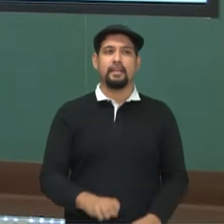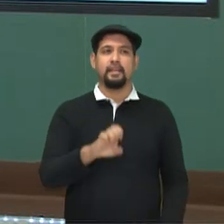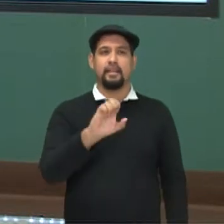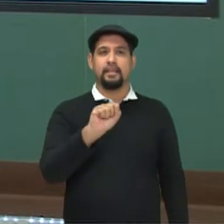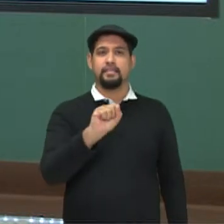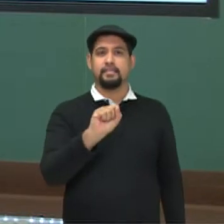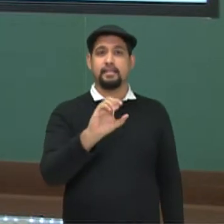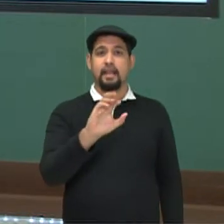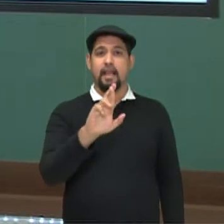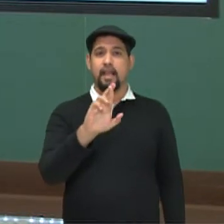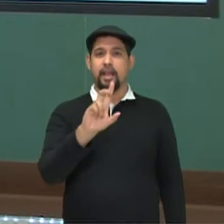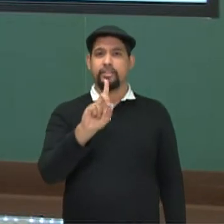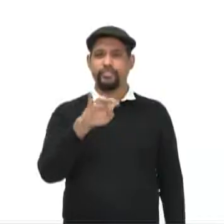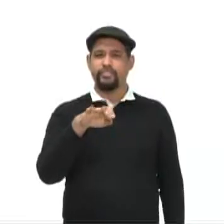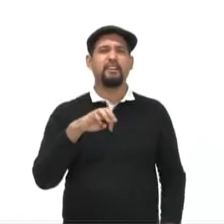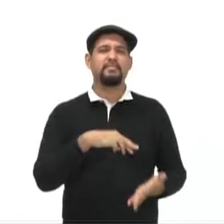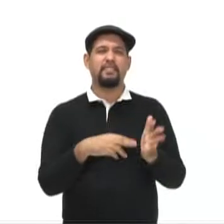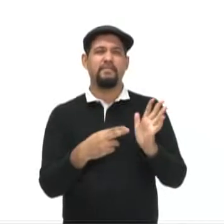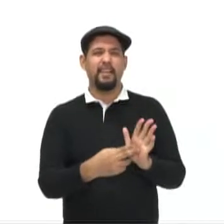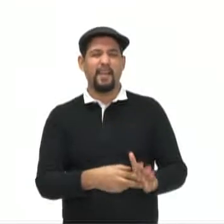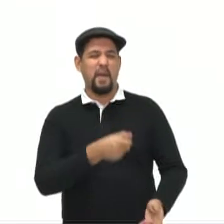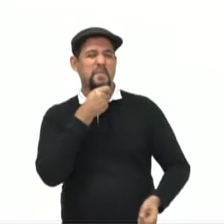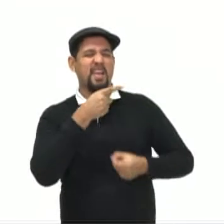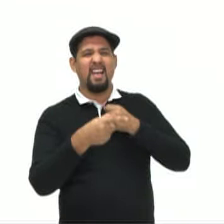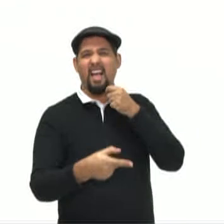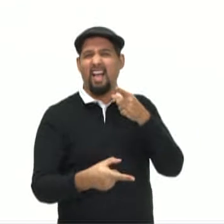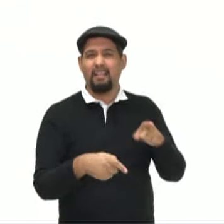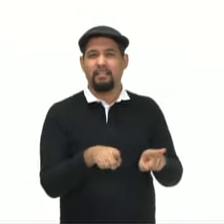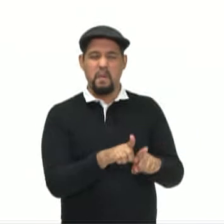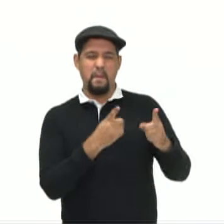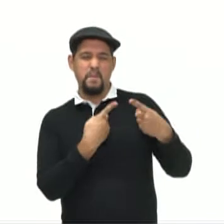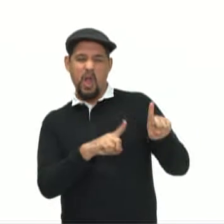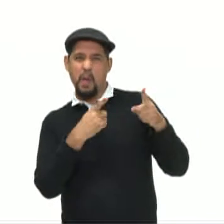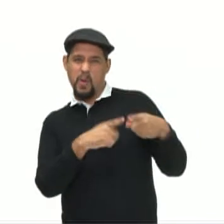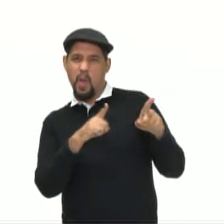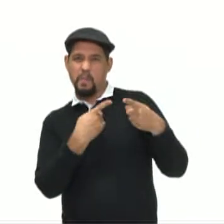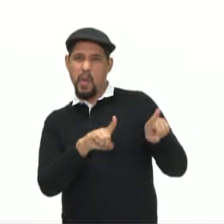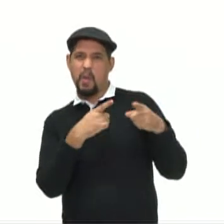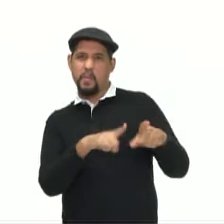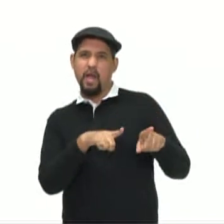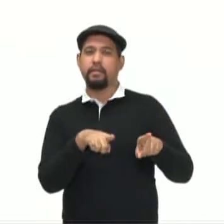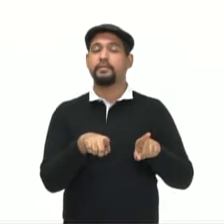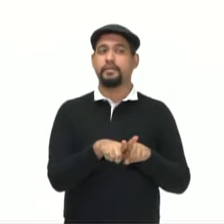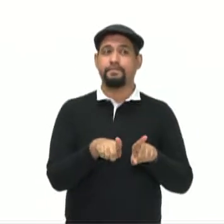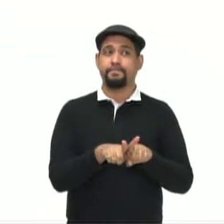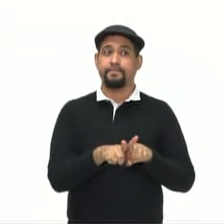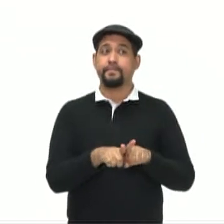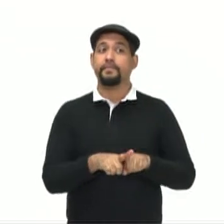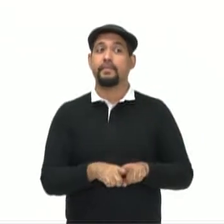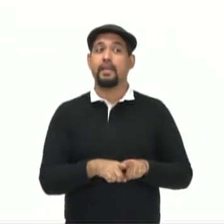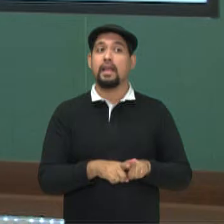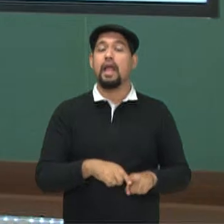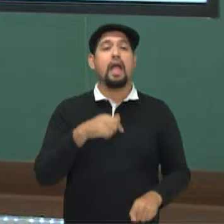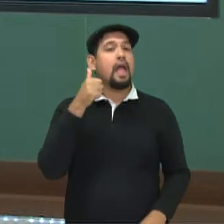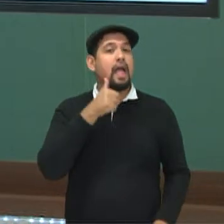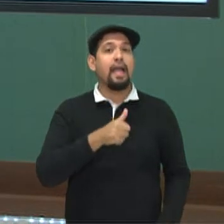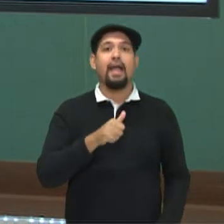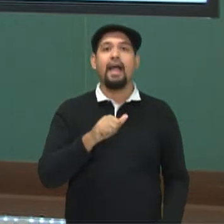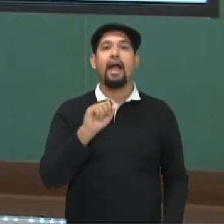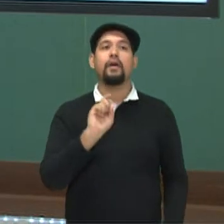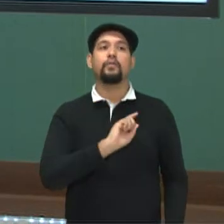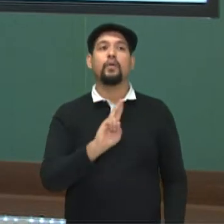escardinchar, significa zombar, responder em tom de provocação. O feminino de cupim,